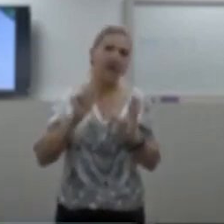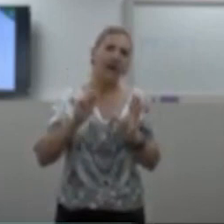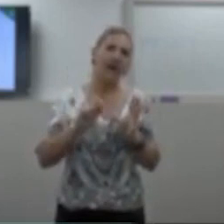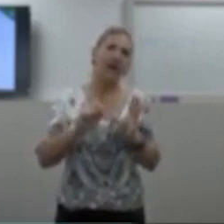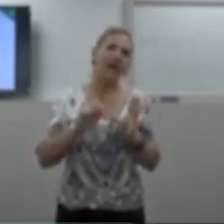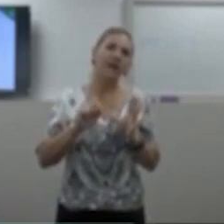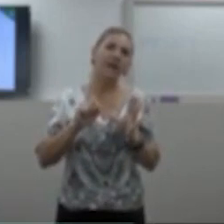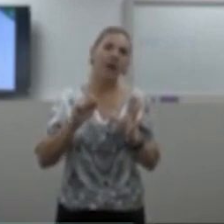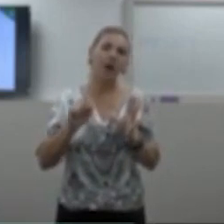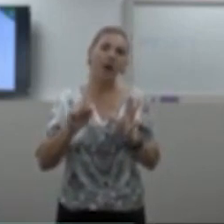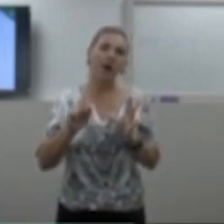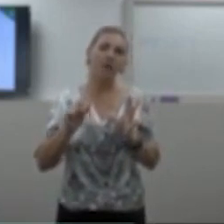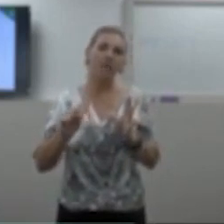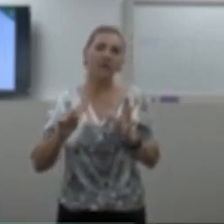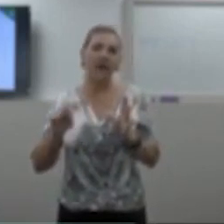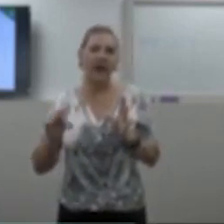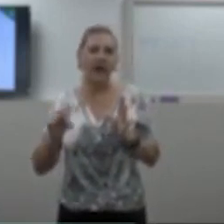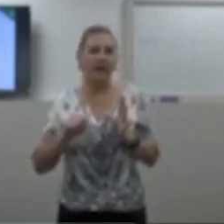Muda.